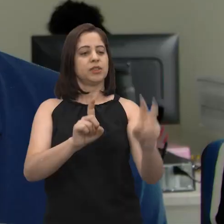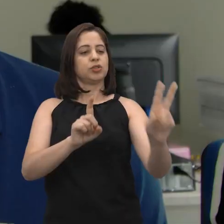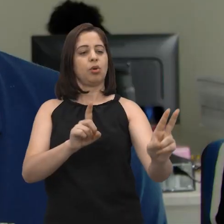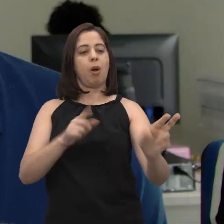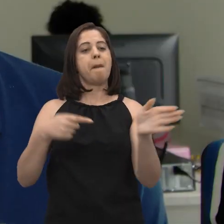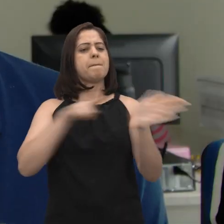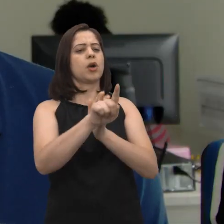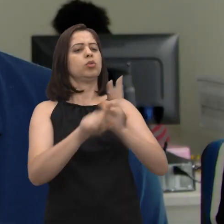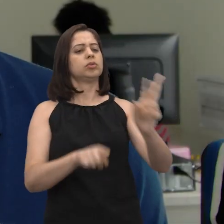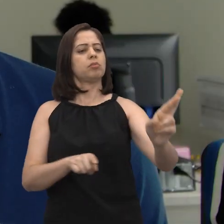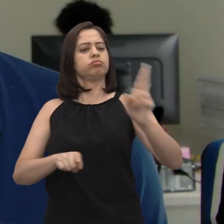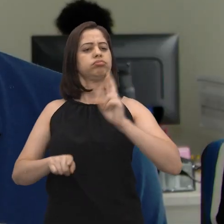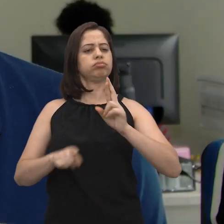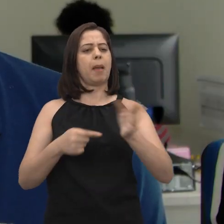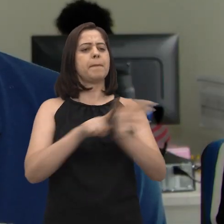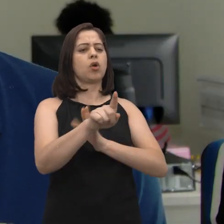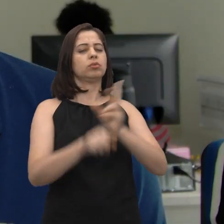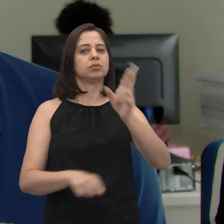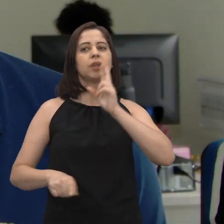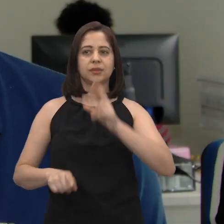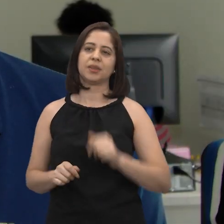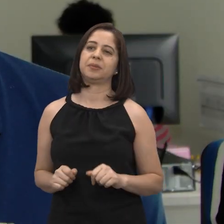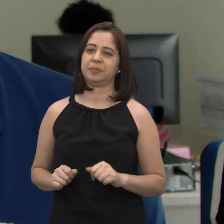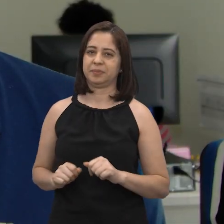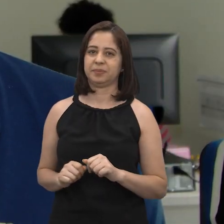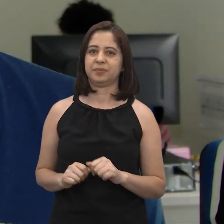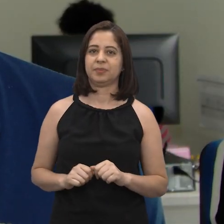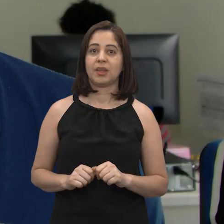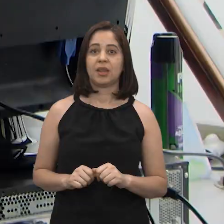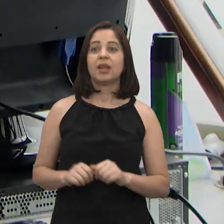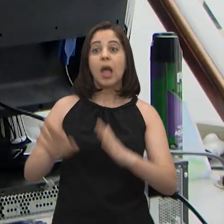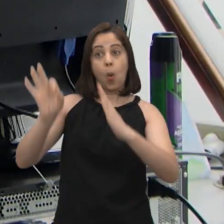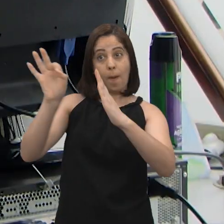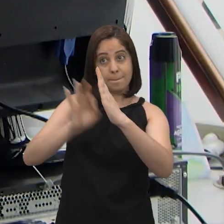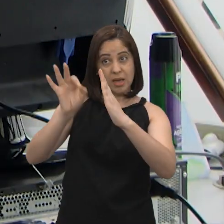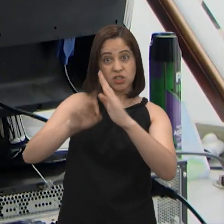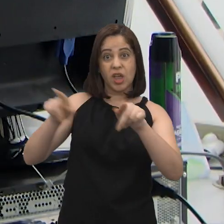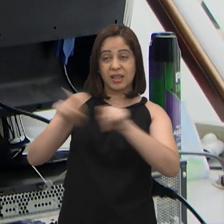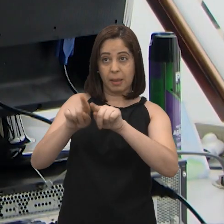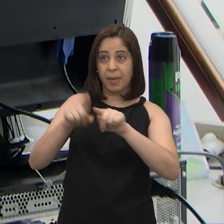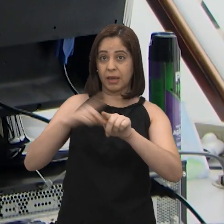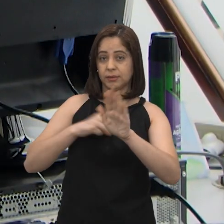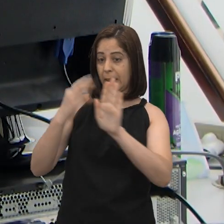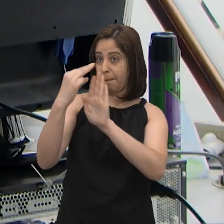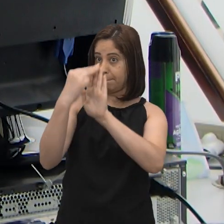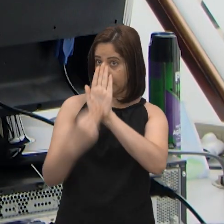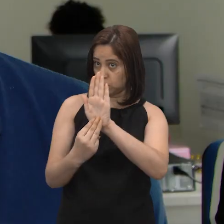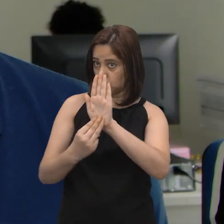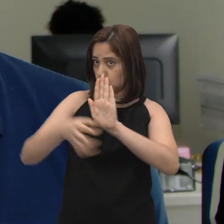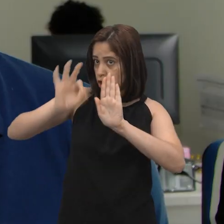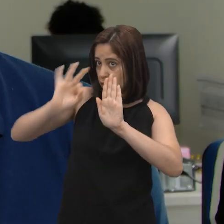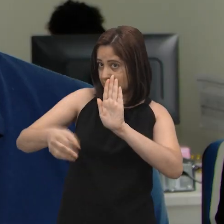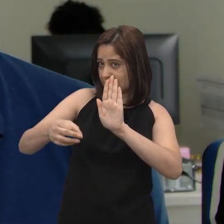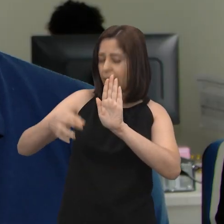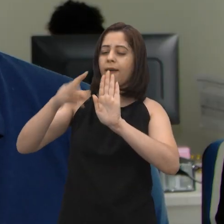tanto orçamentários quanto de equipes trabalhando em campo. O IBGE trabalha com